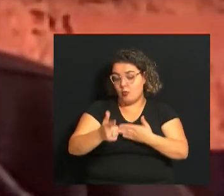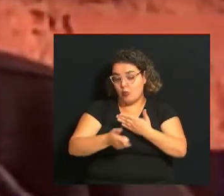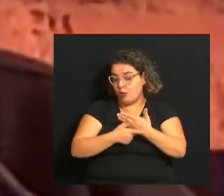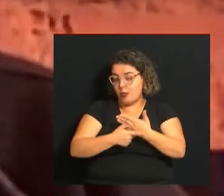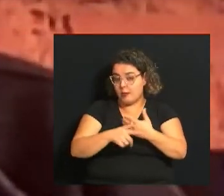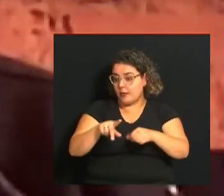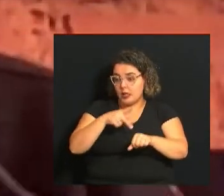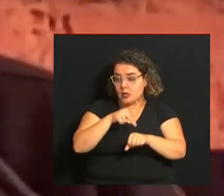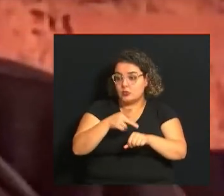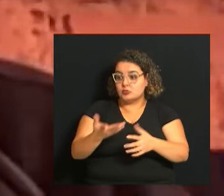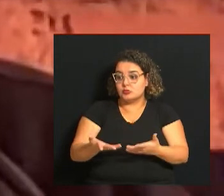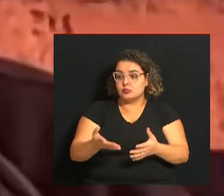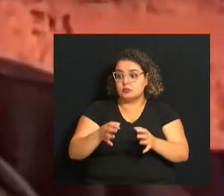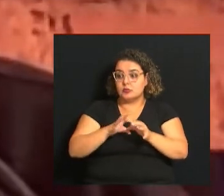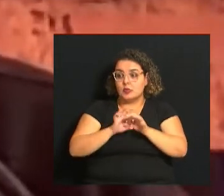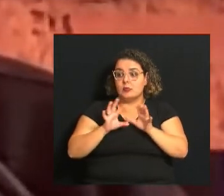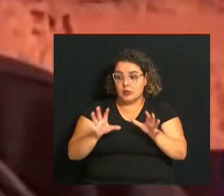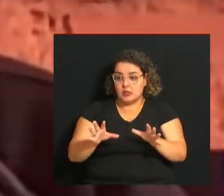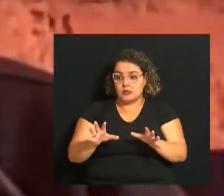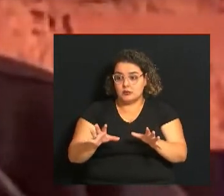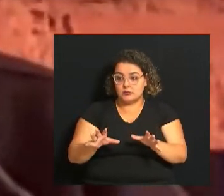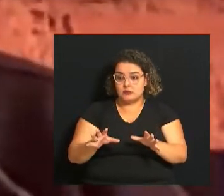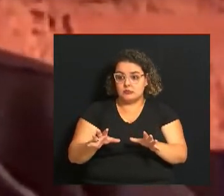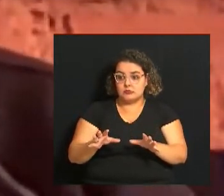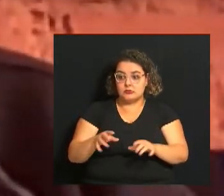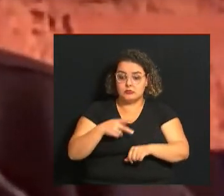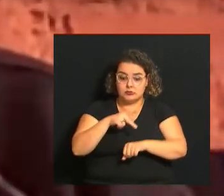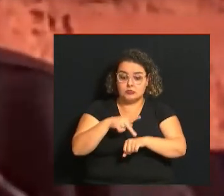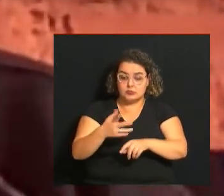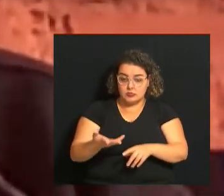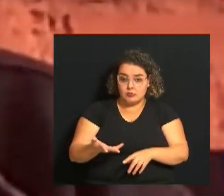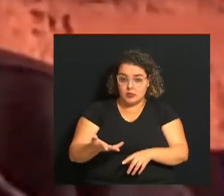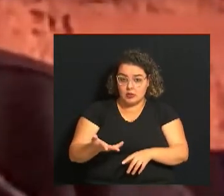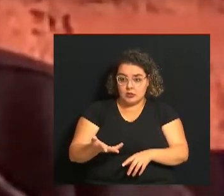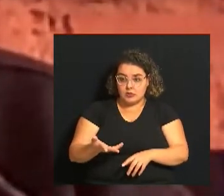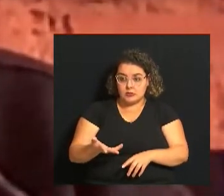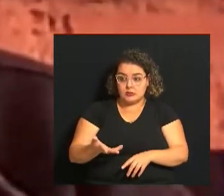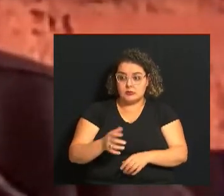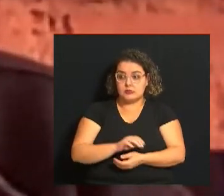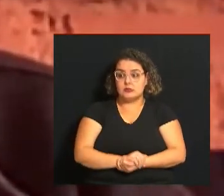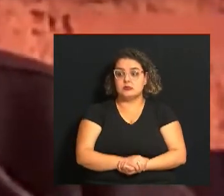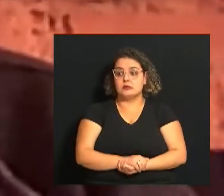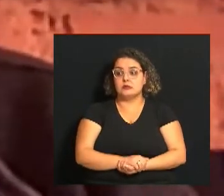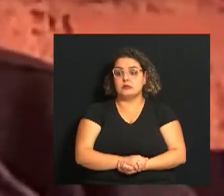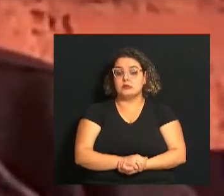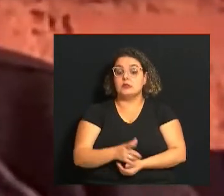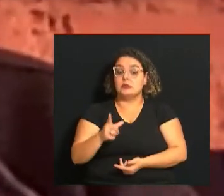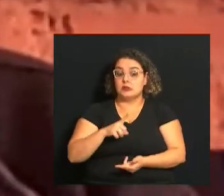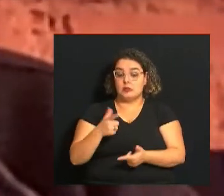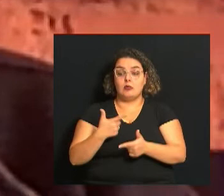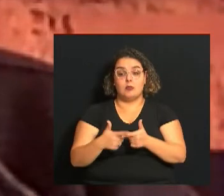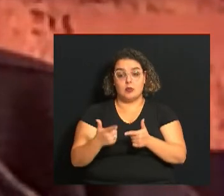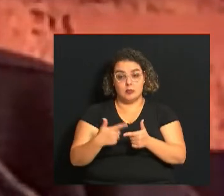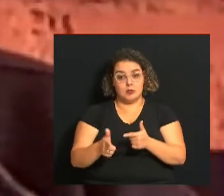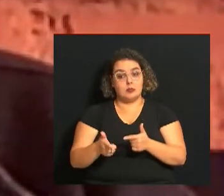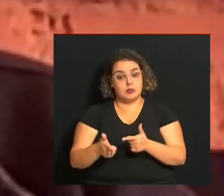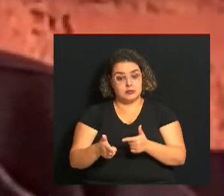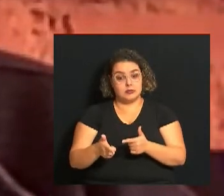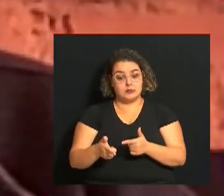mais livre, inclusive, do Estado, né? Isso também trouxe problemas. Eu vejo